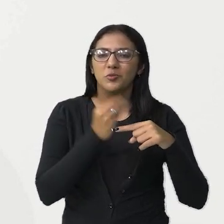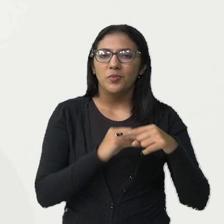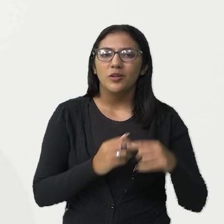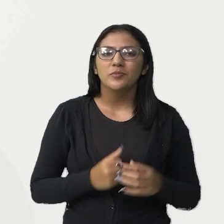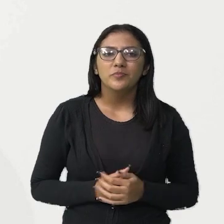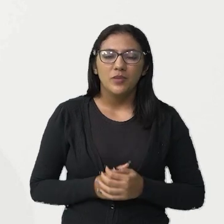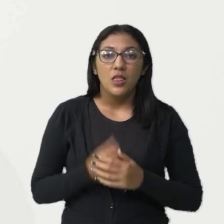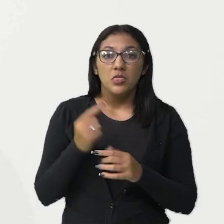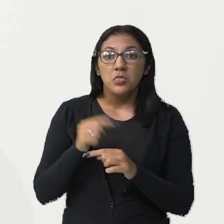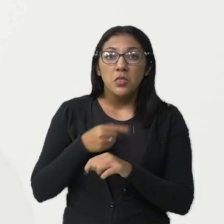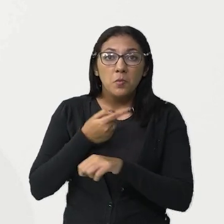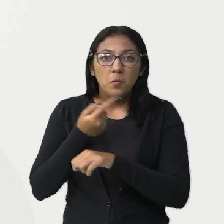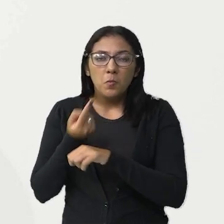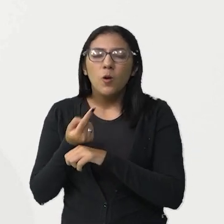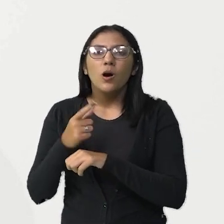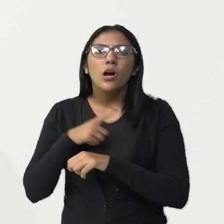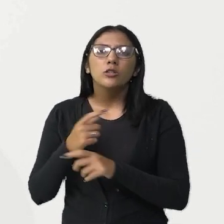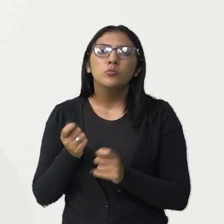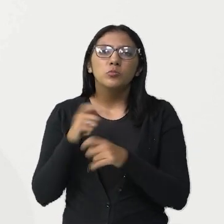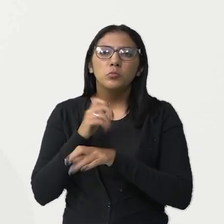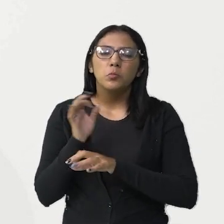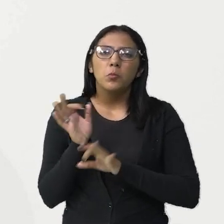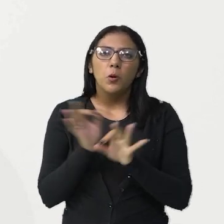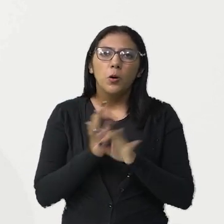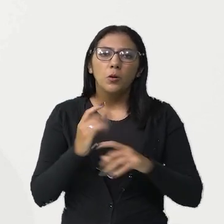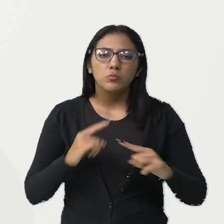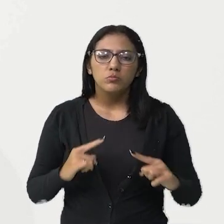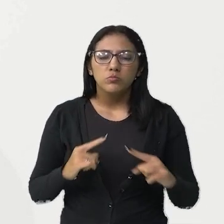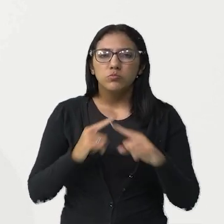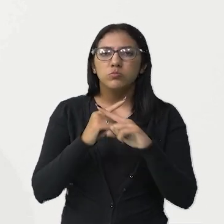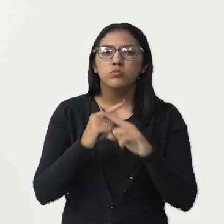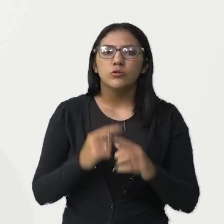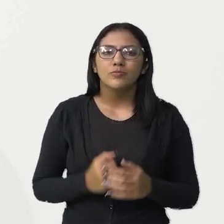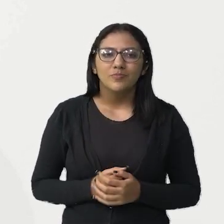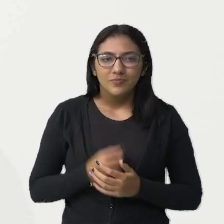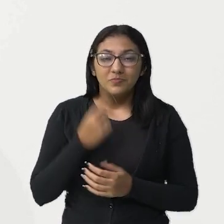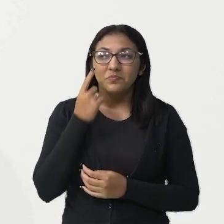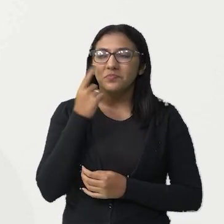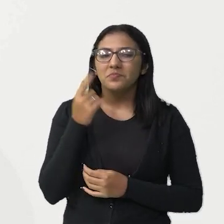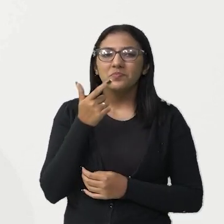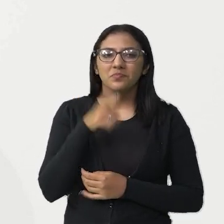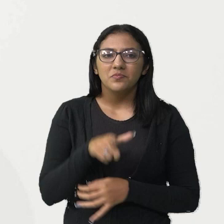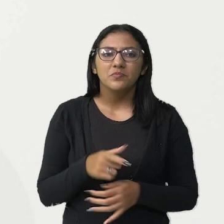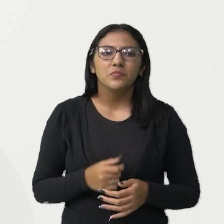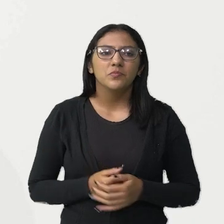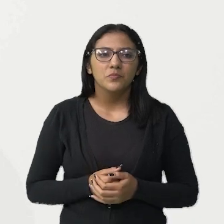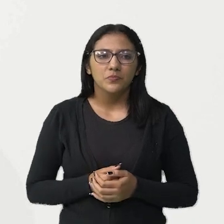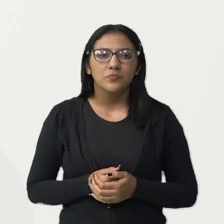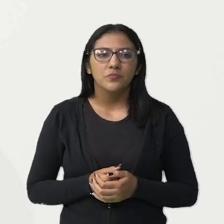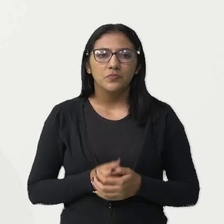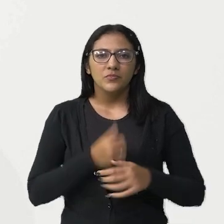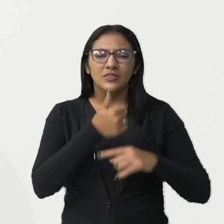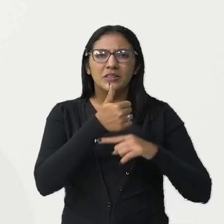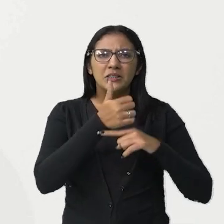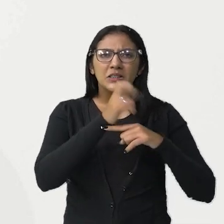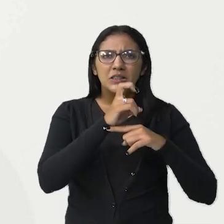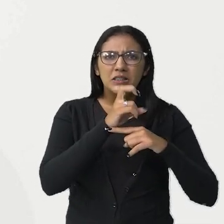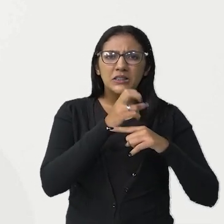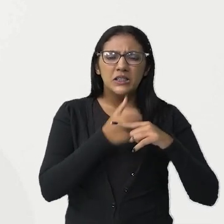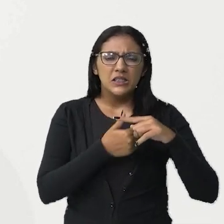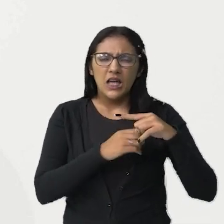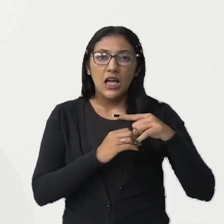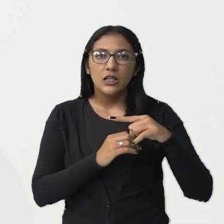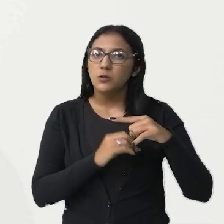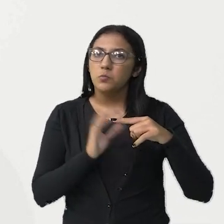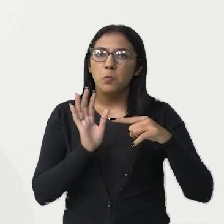para posteriormente multiplicar-se cruzado. Então, novamente aí, né? Em vez de 15 sobre 10, nós